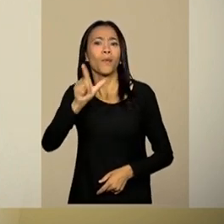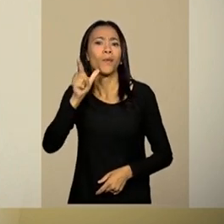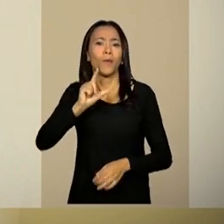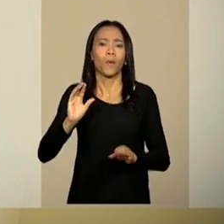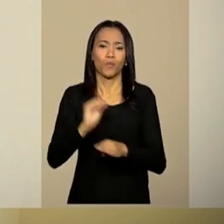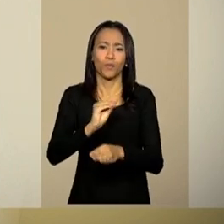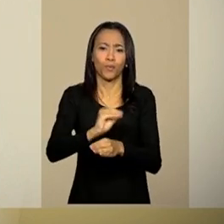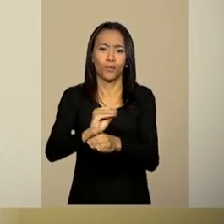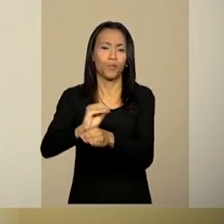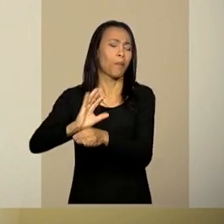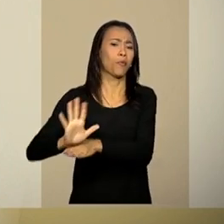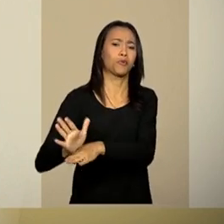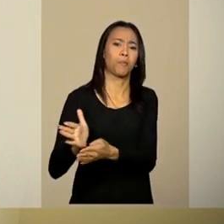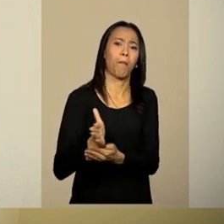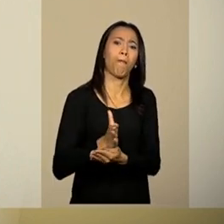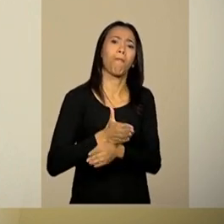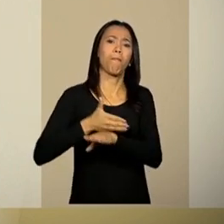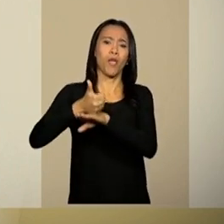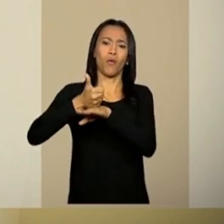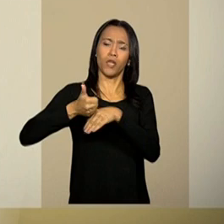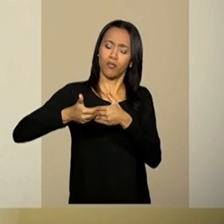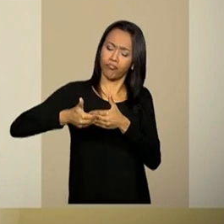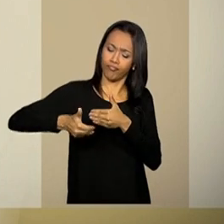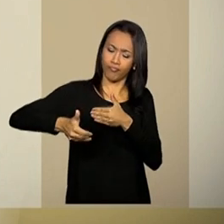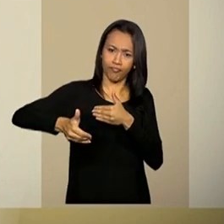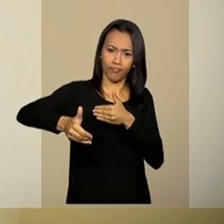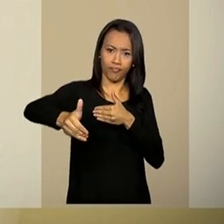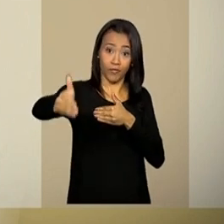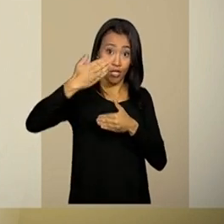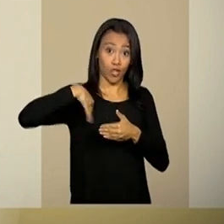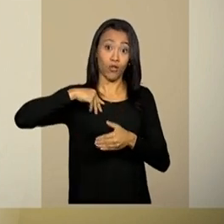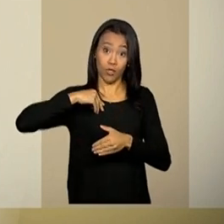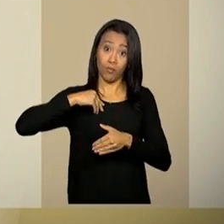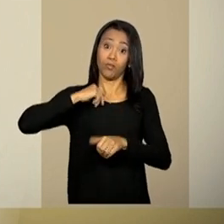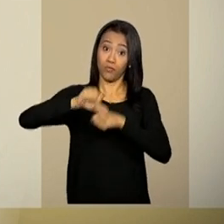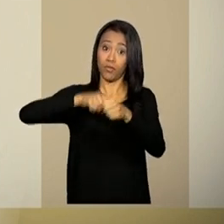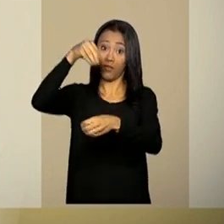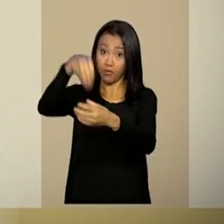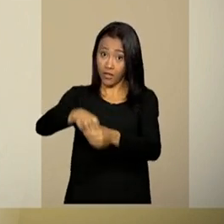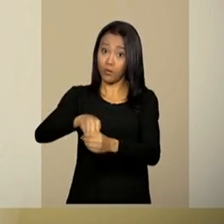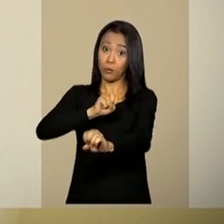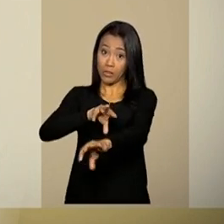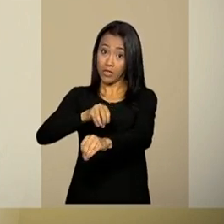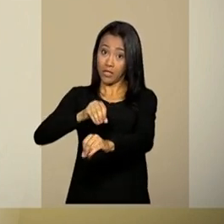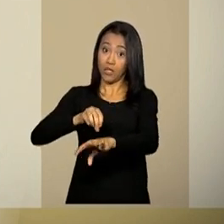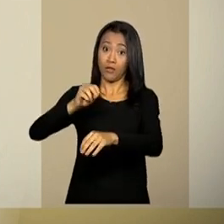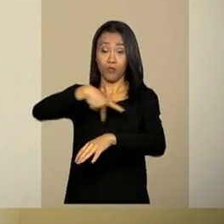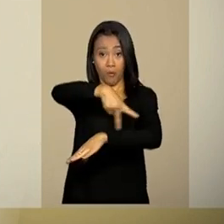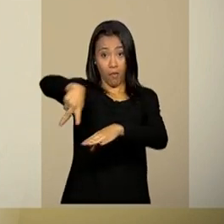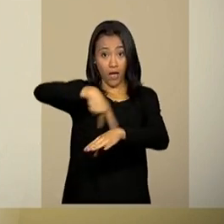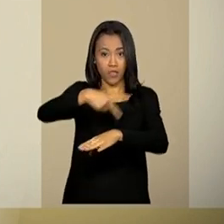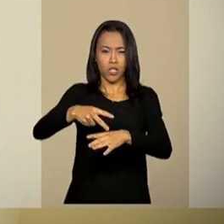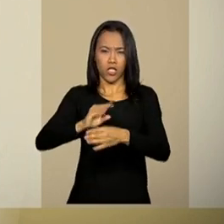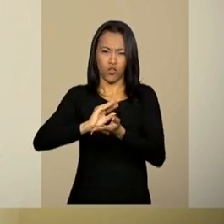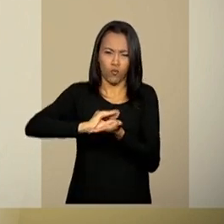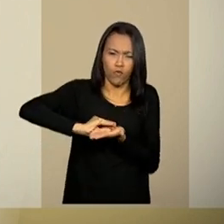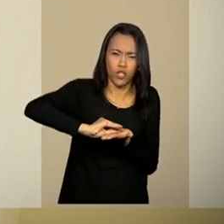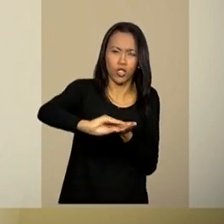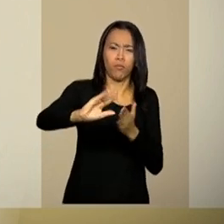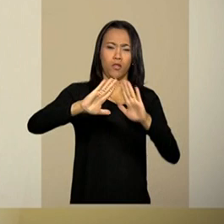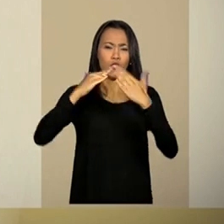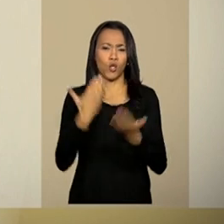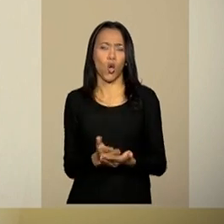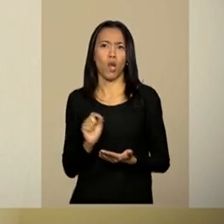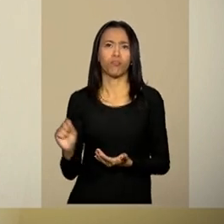por todas as melhorias que estamos fazendo na educação do país com investimentos no aumento das escolas com